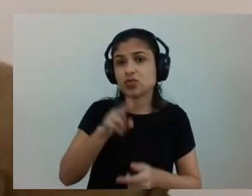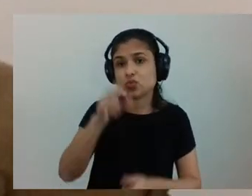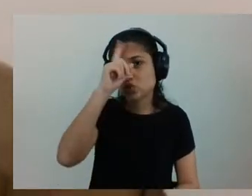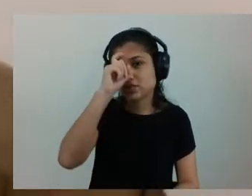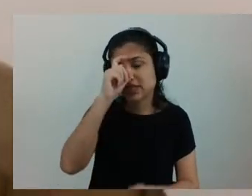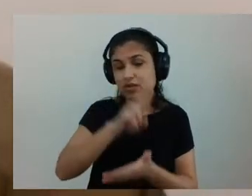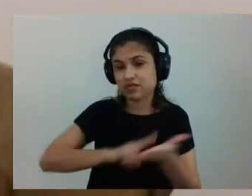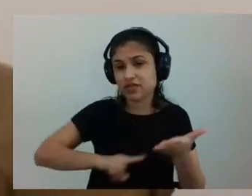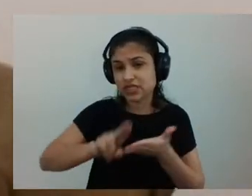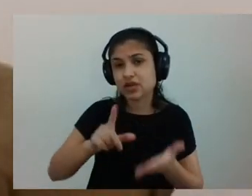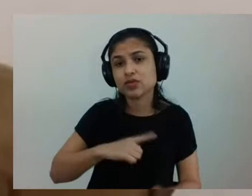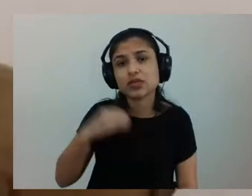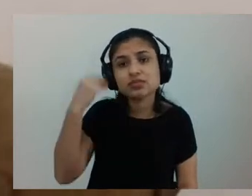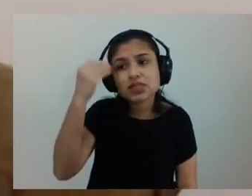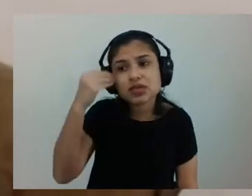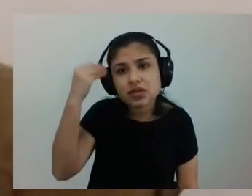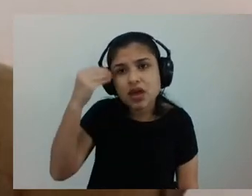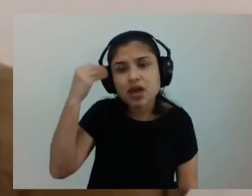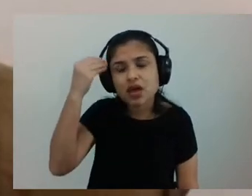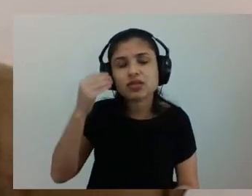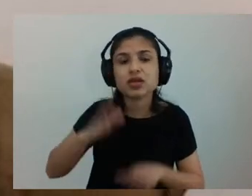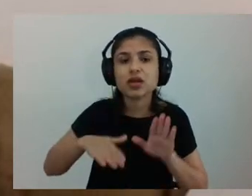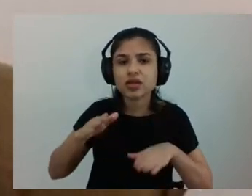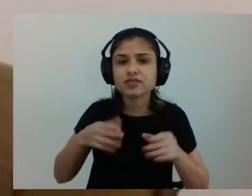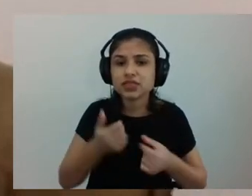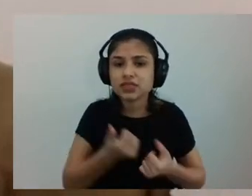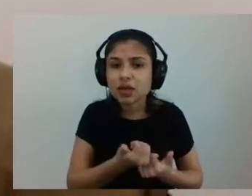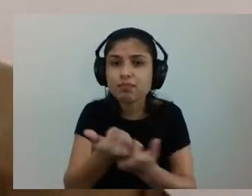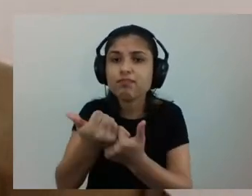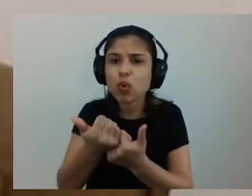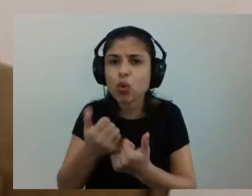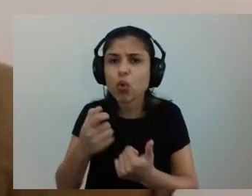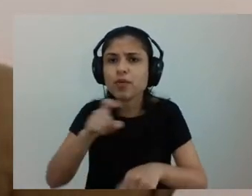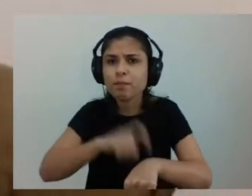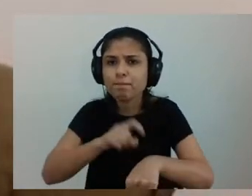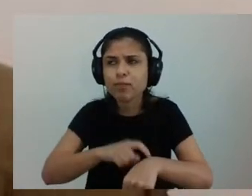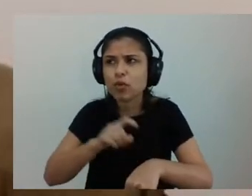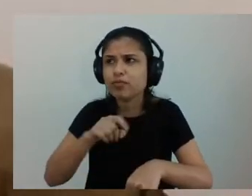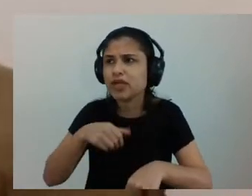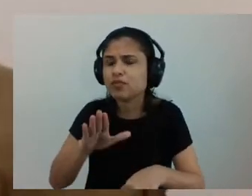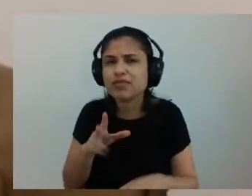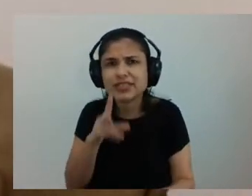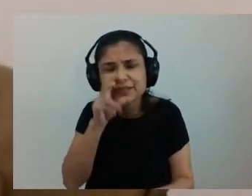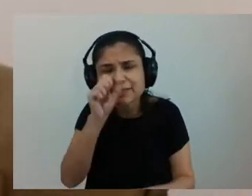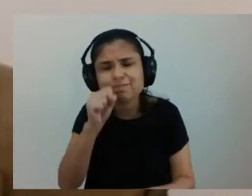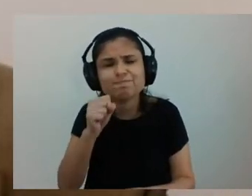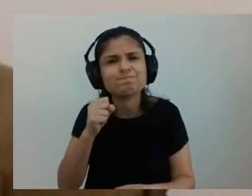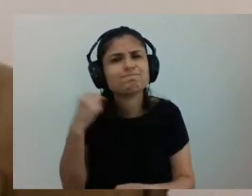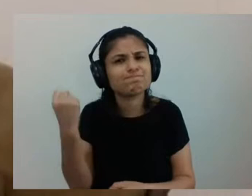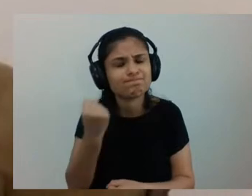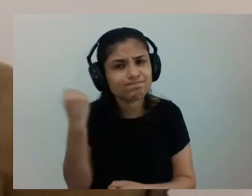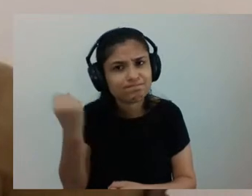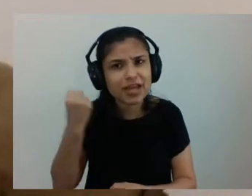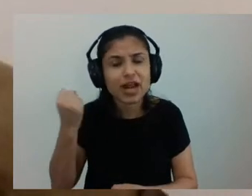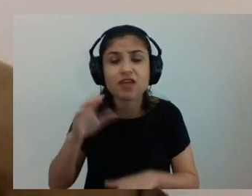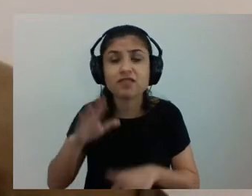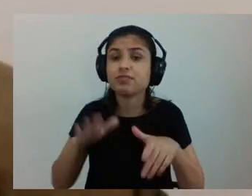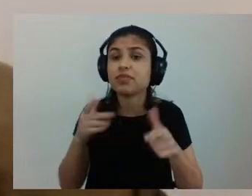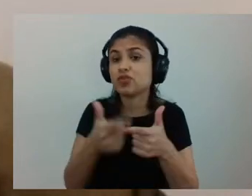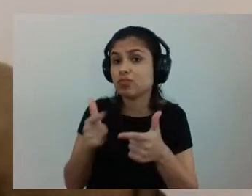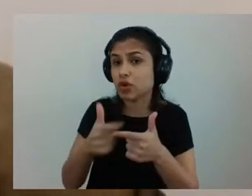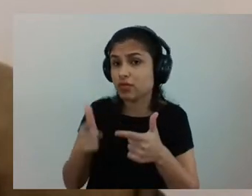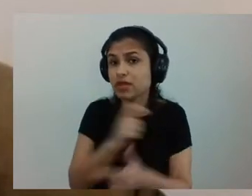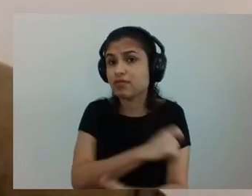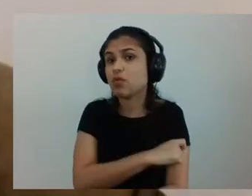precisam dar o apoio em alguns momentos mais intensos ou menos intensos, a depender do problema que esses nossos estudantes